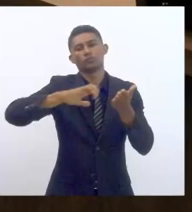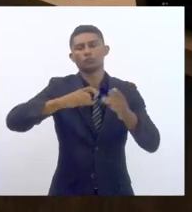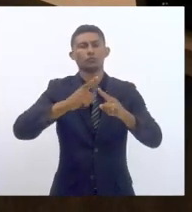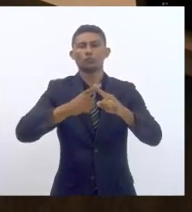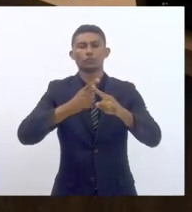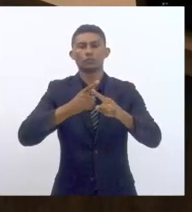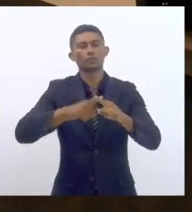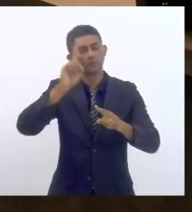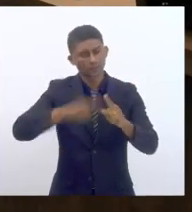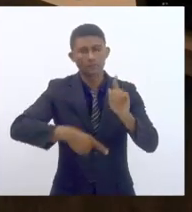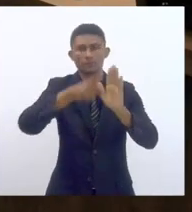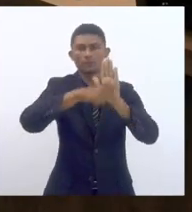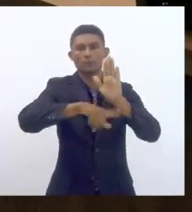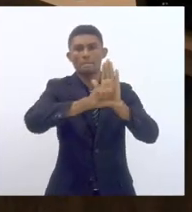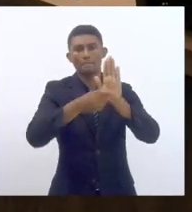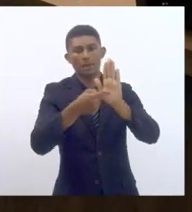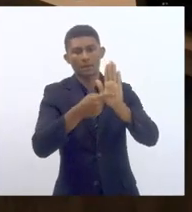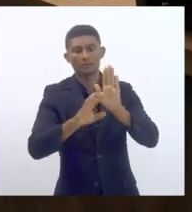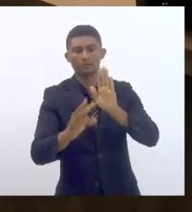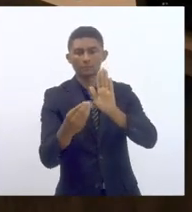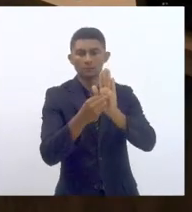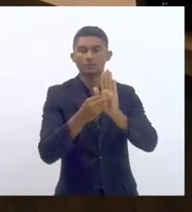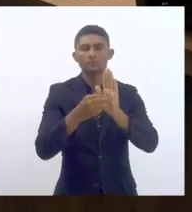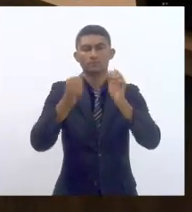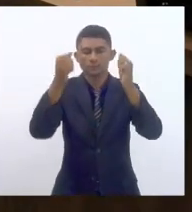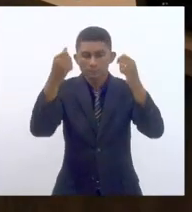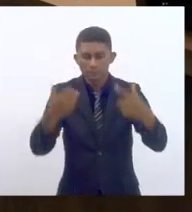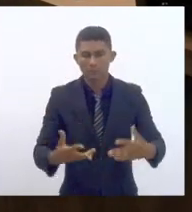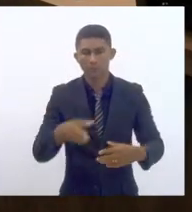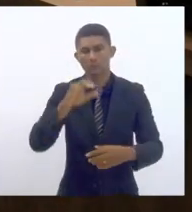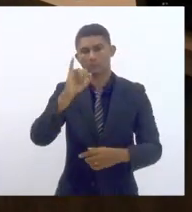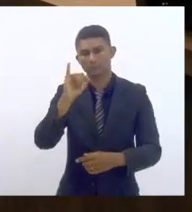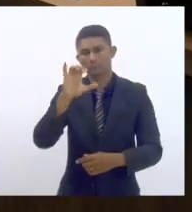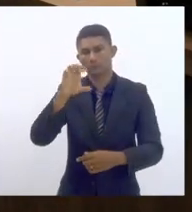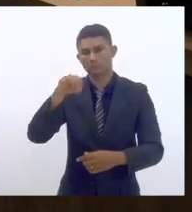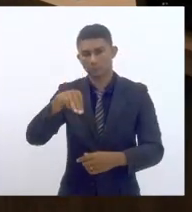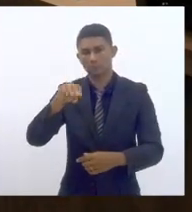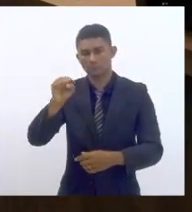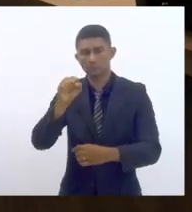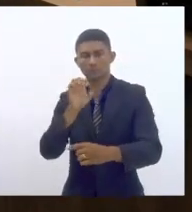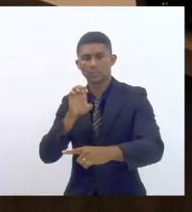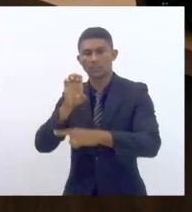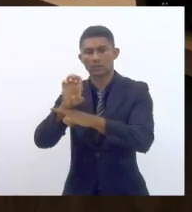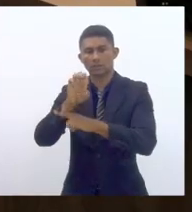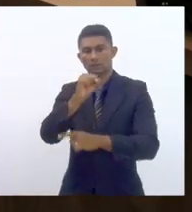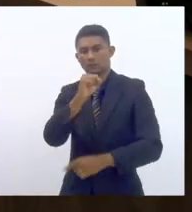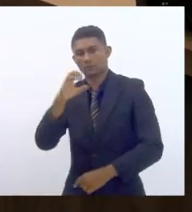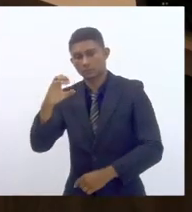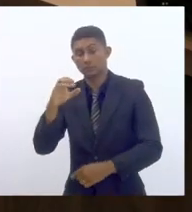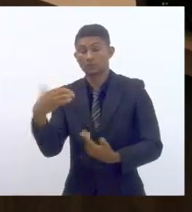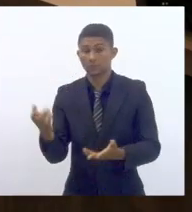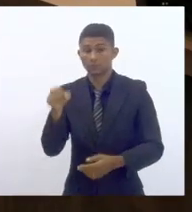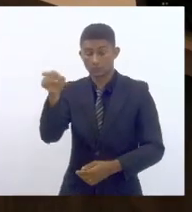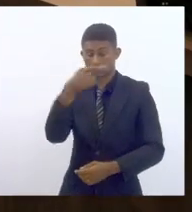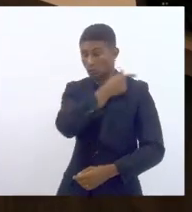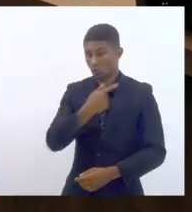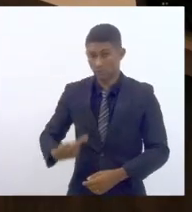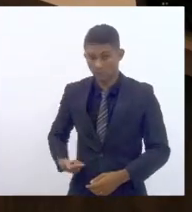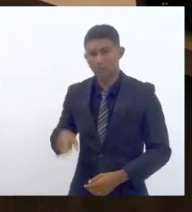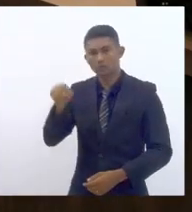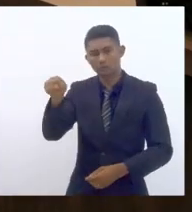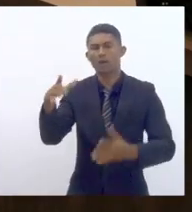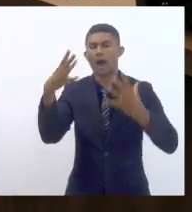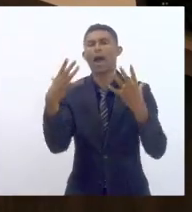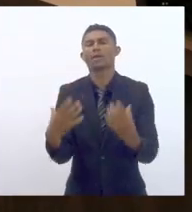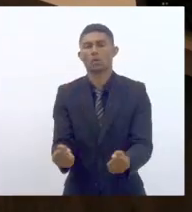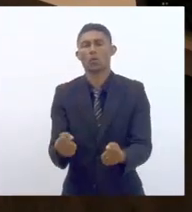o projeto de lei cita um convênio ICMS, tá, lá de Santa Catarina. O governo se comprometeu a